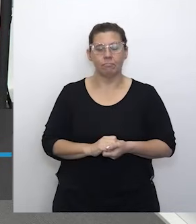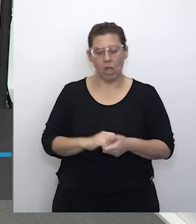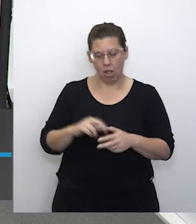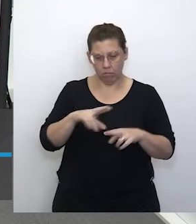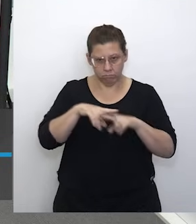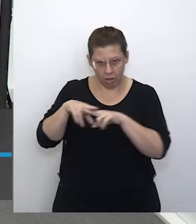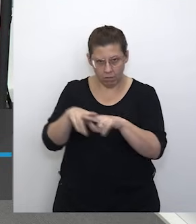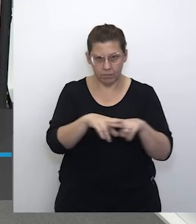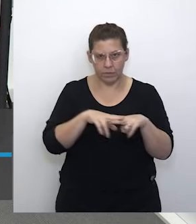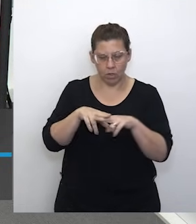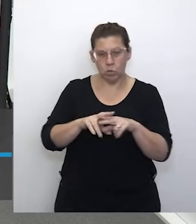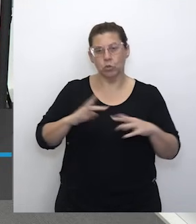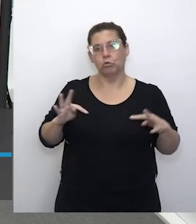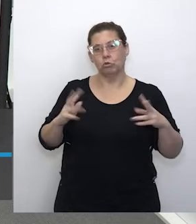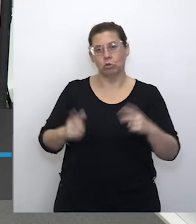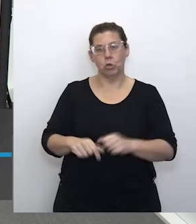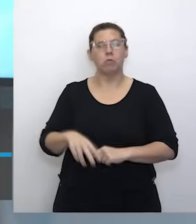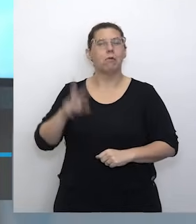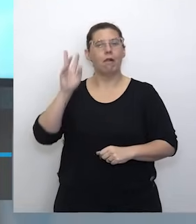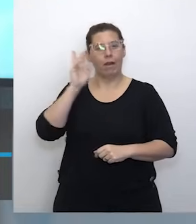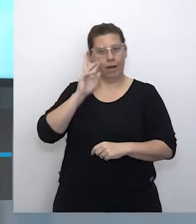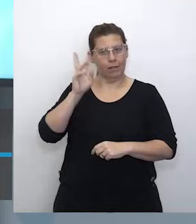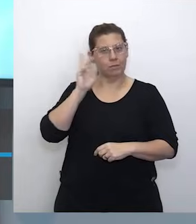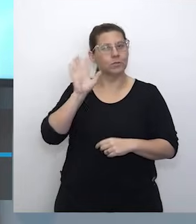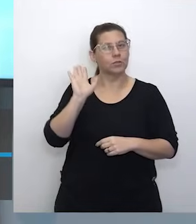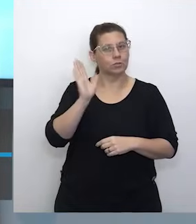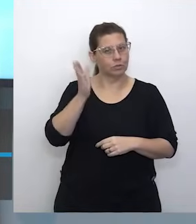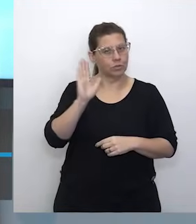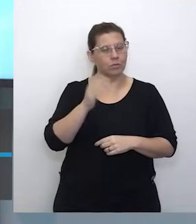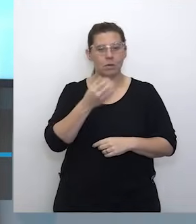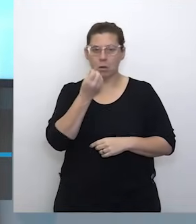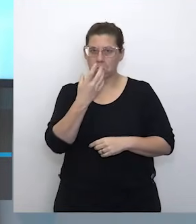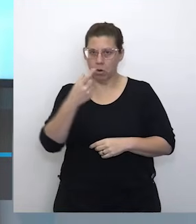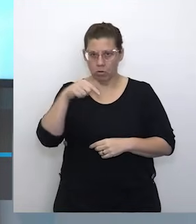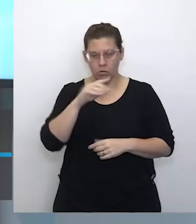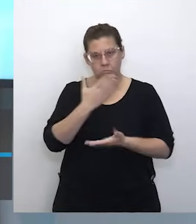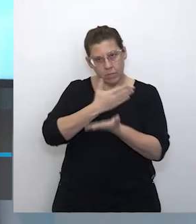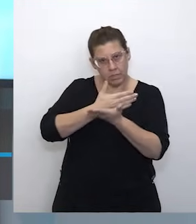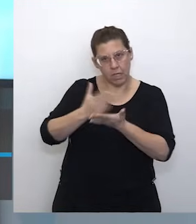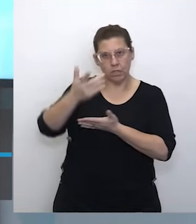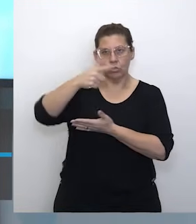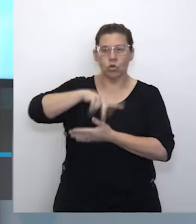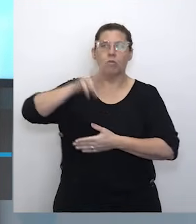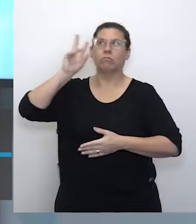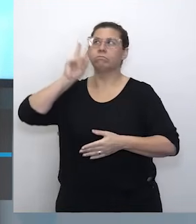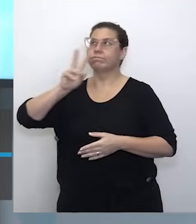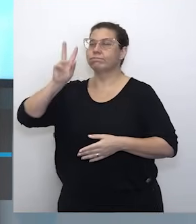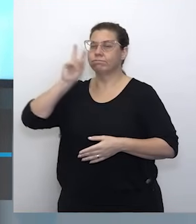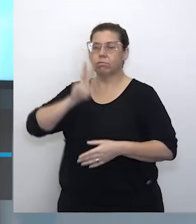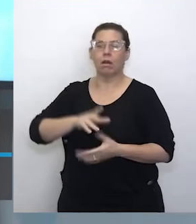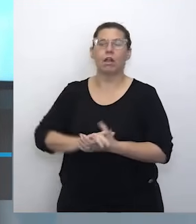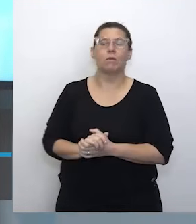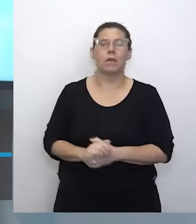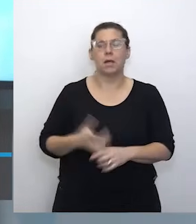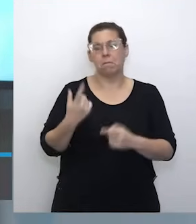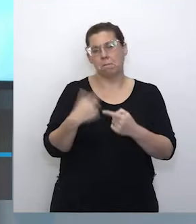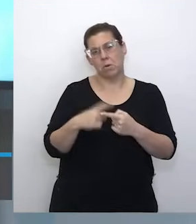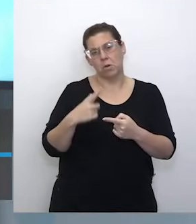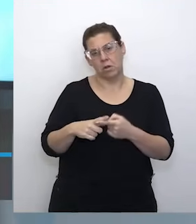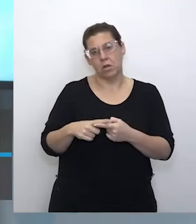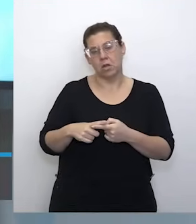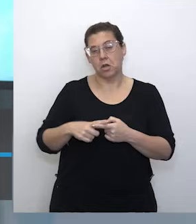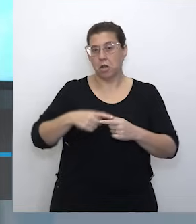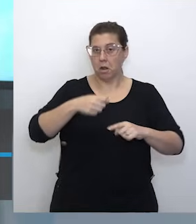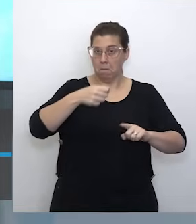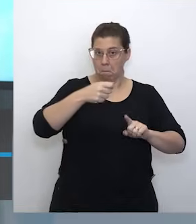esse mesmo. O pessoal tá afiadíssimo aí, né? Mas é bom a gente sempre retomar, relembrar, até porque nesse bimestre a gente